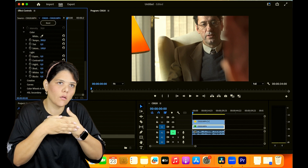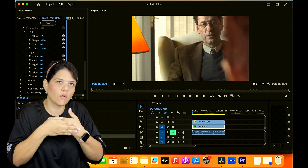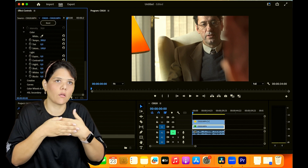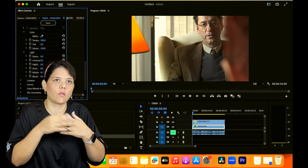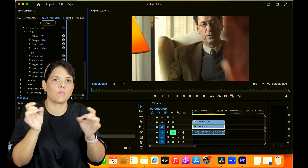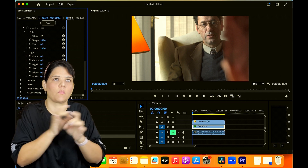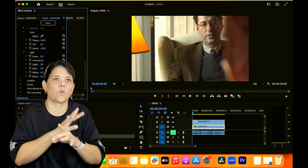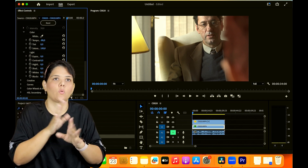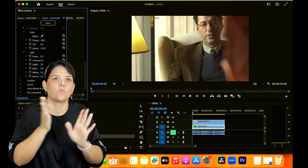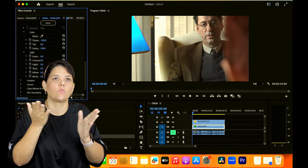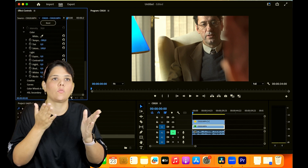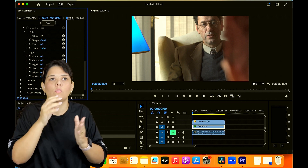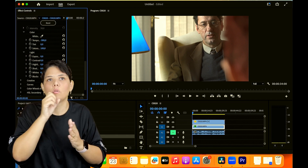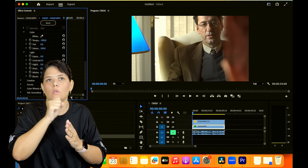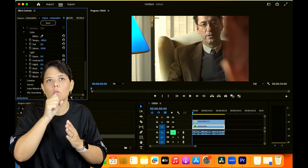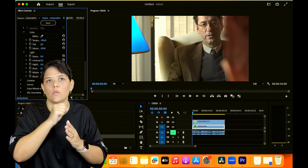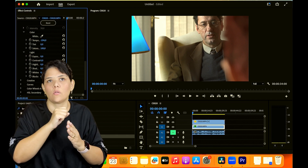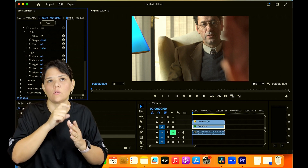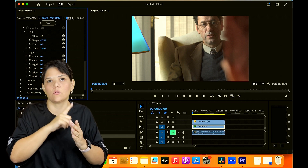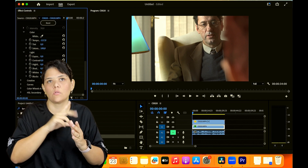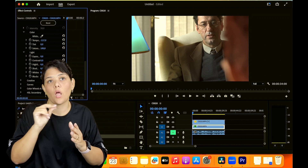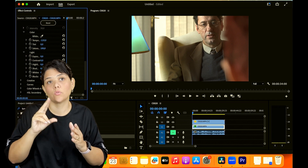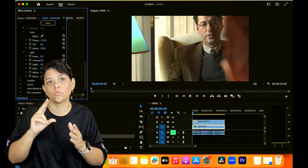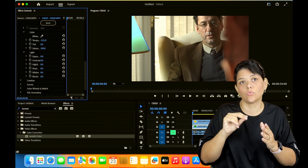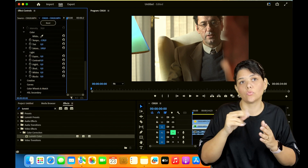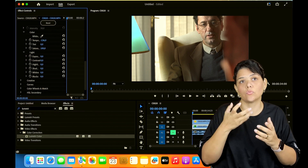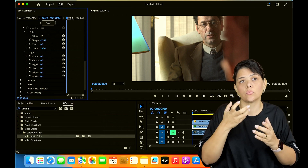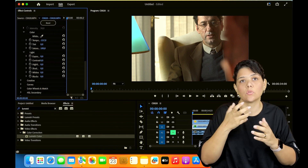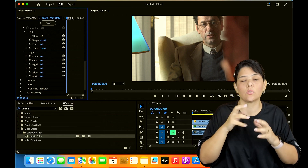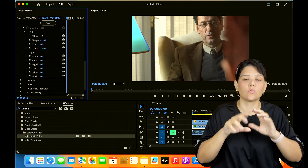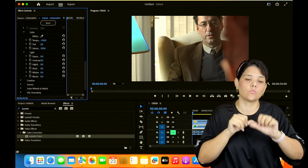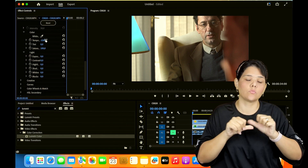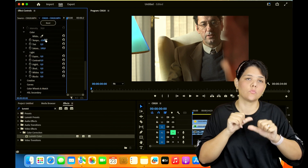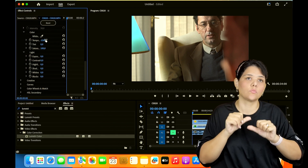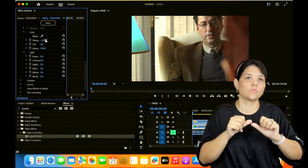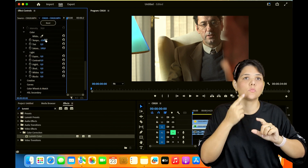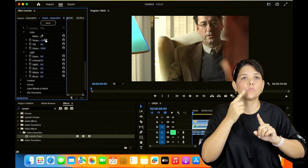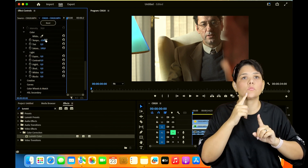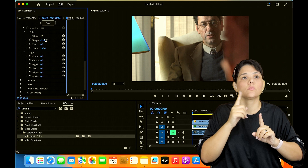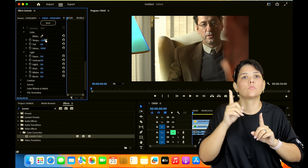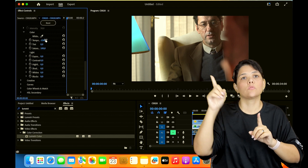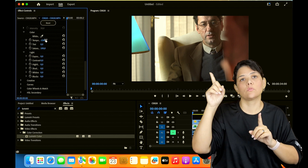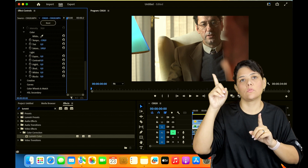Pronto, laranja agora. Ele é azul. Beleza?